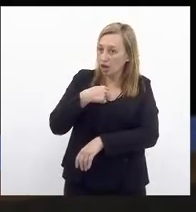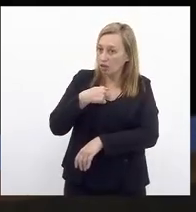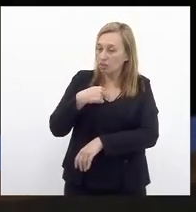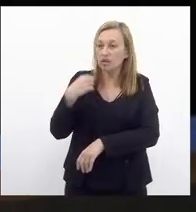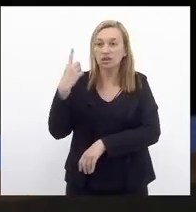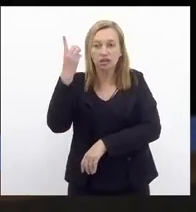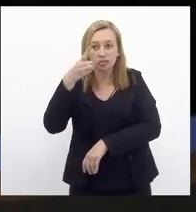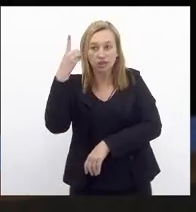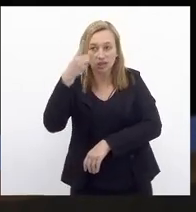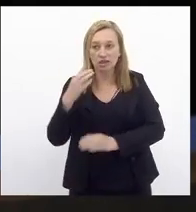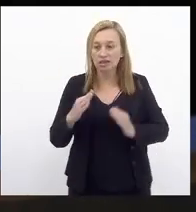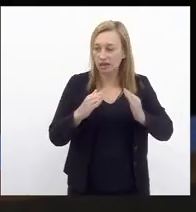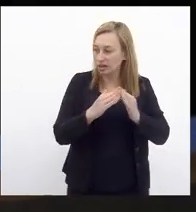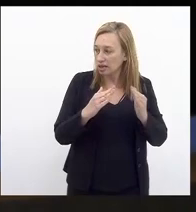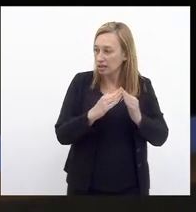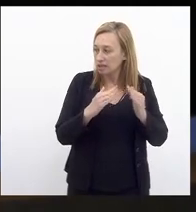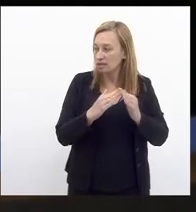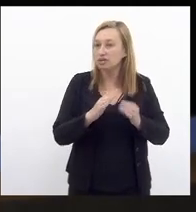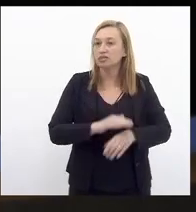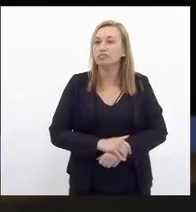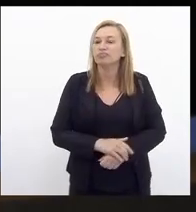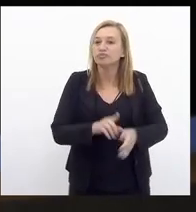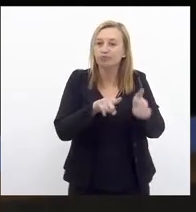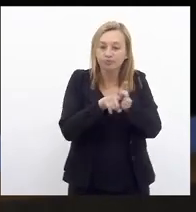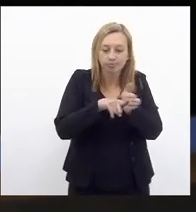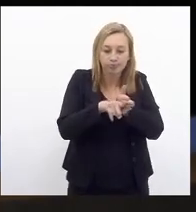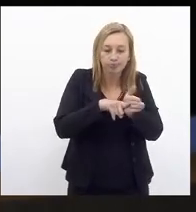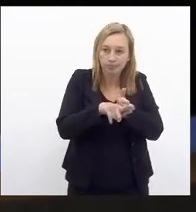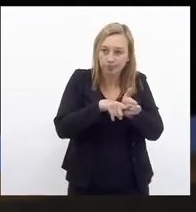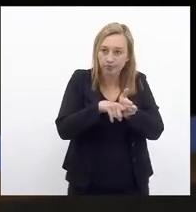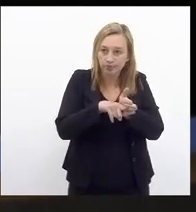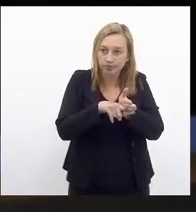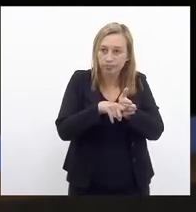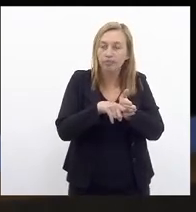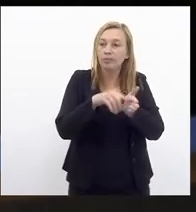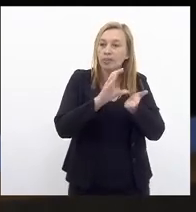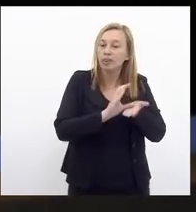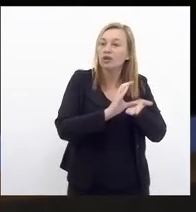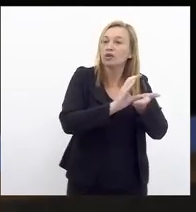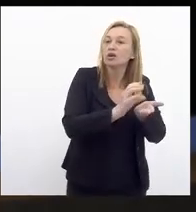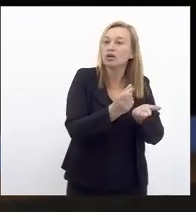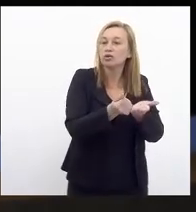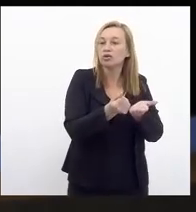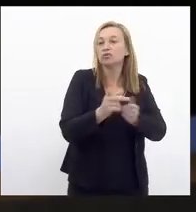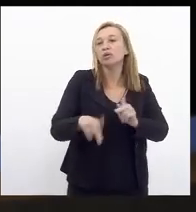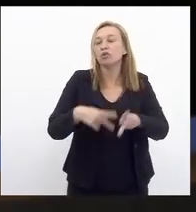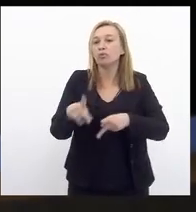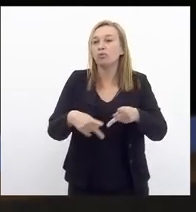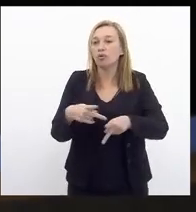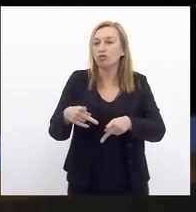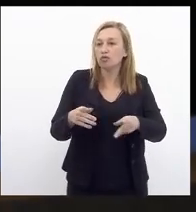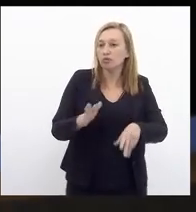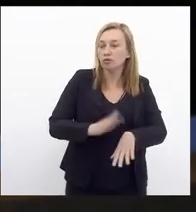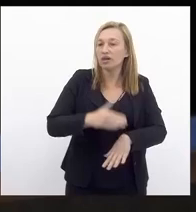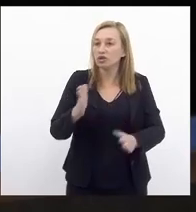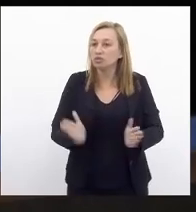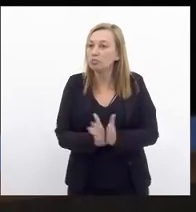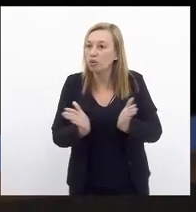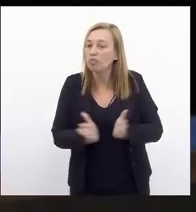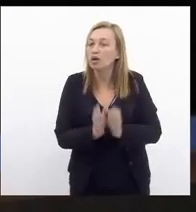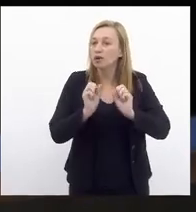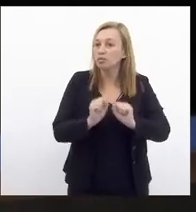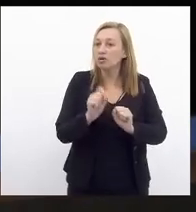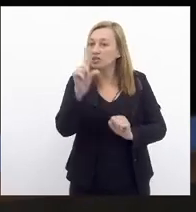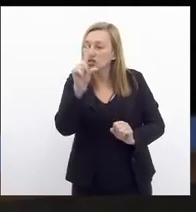Parlamento dessa casa nós iremos fiscalizar a aplicação dos recursos para a população menos favorecida que a gente